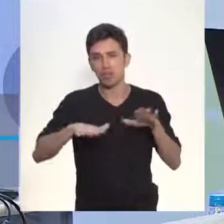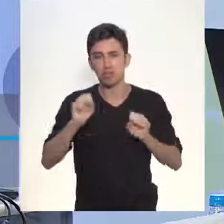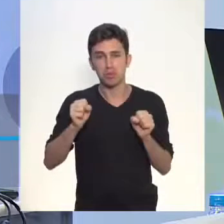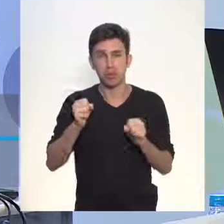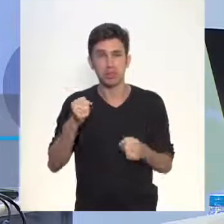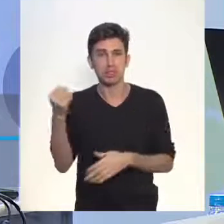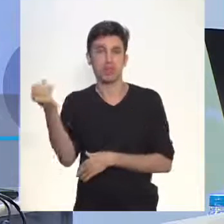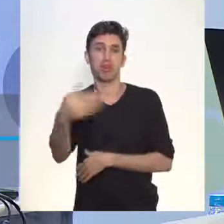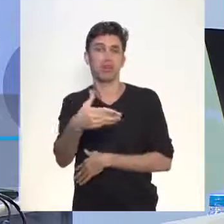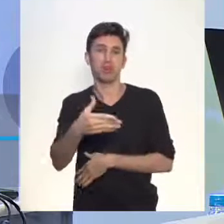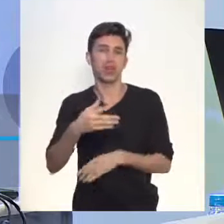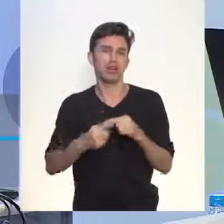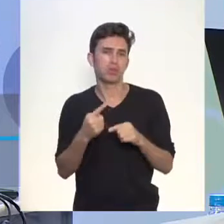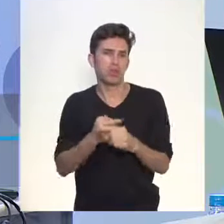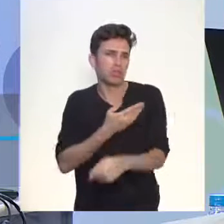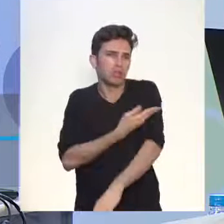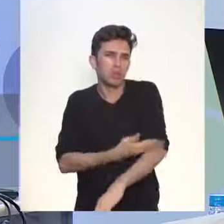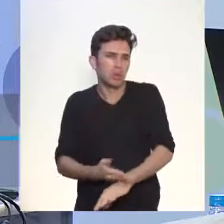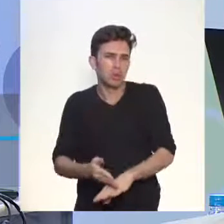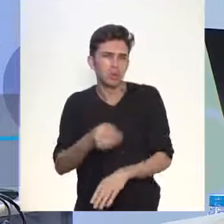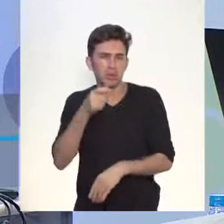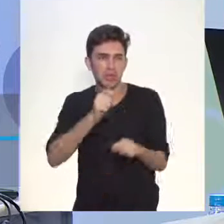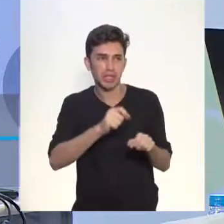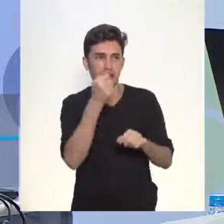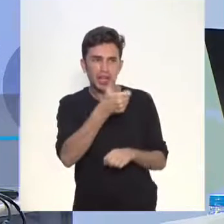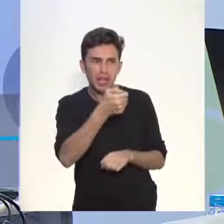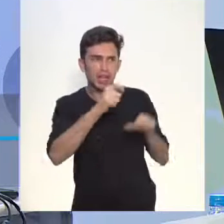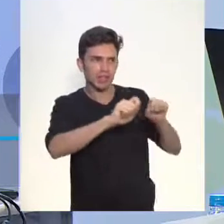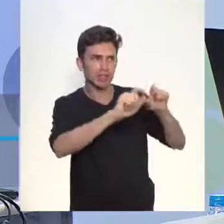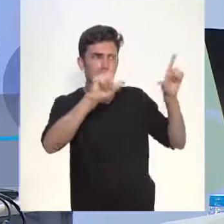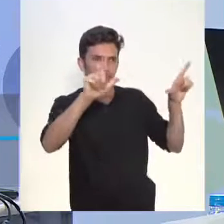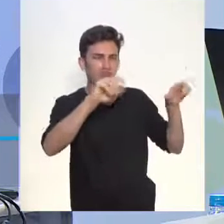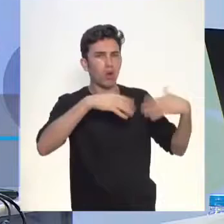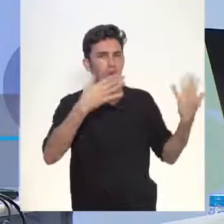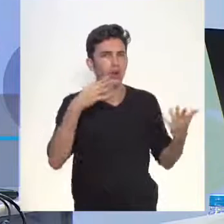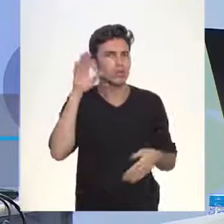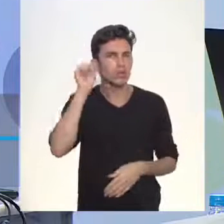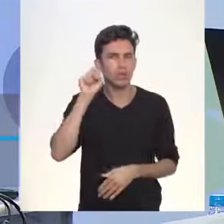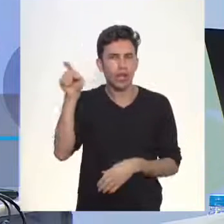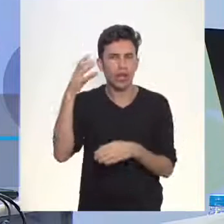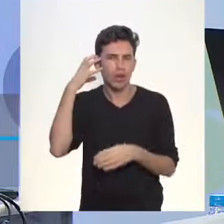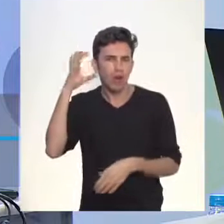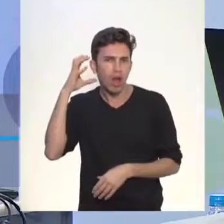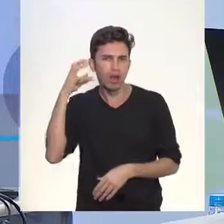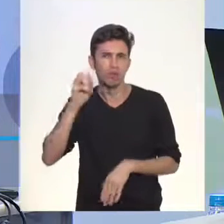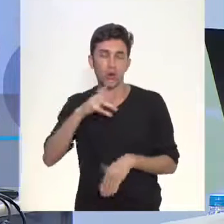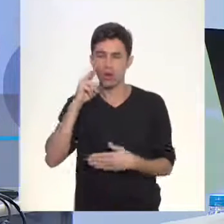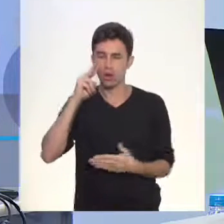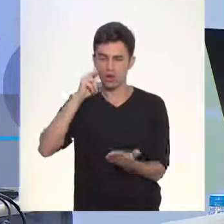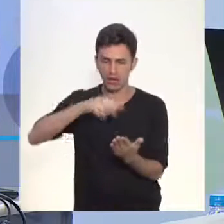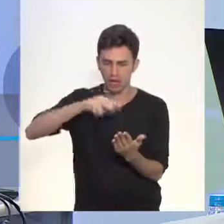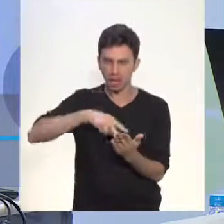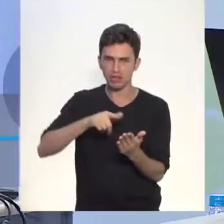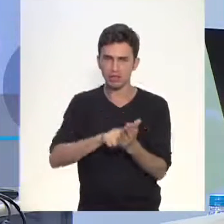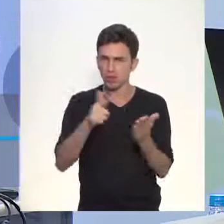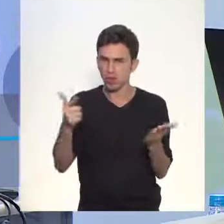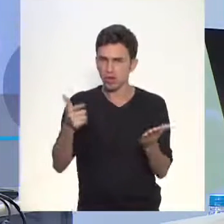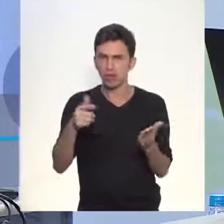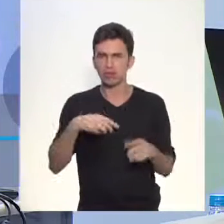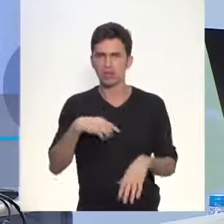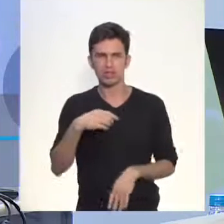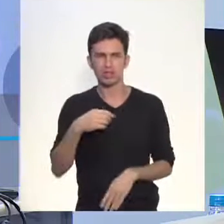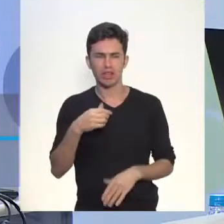gente não costuma ligar na nossa TV ou ouvir no rádio, ou até ler em jornais notícias desse tipo, Talvez